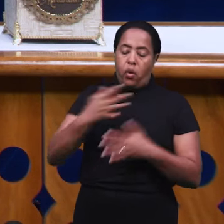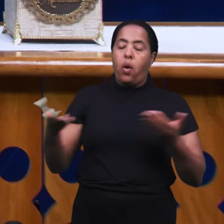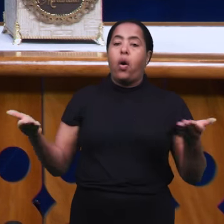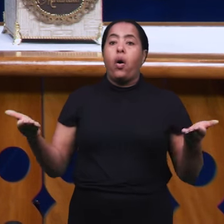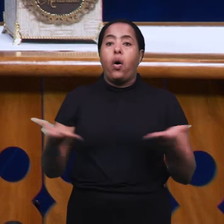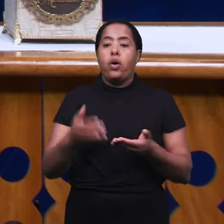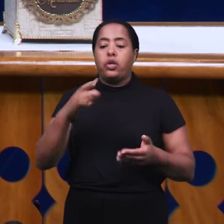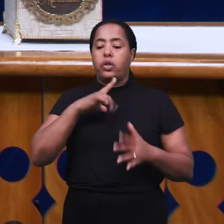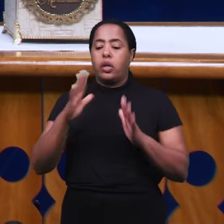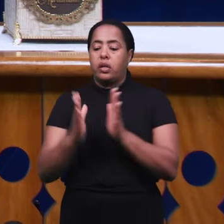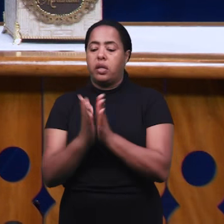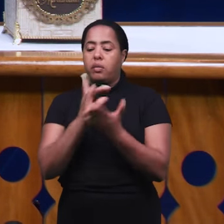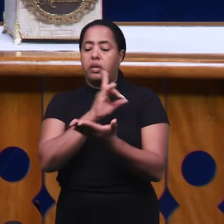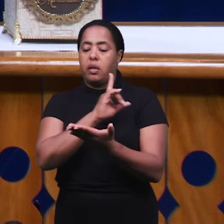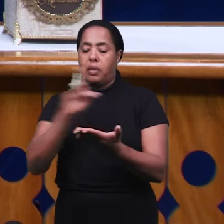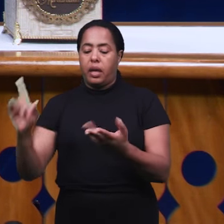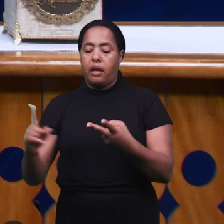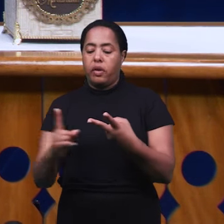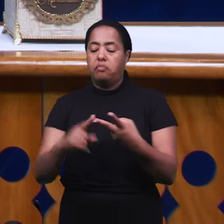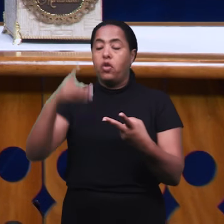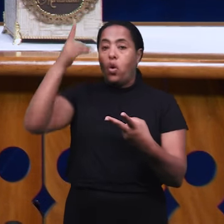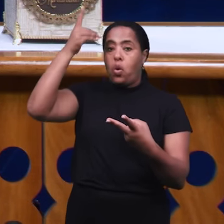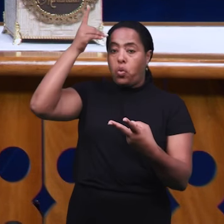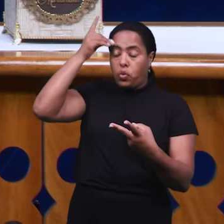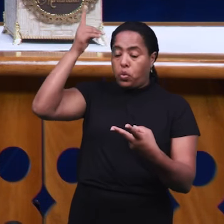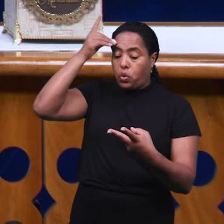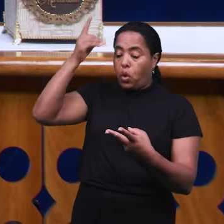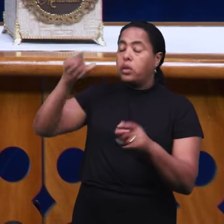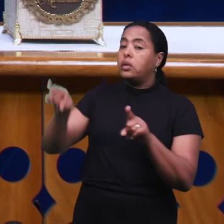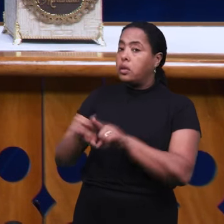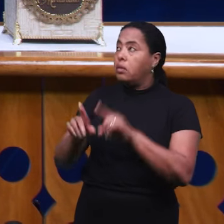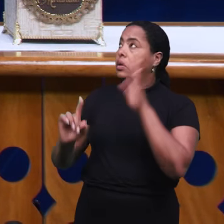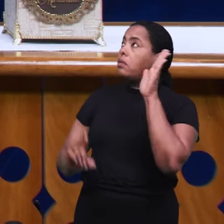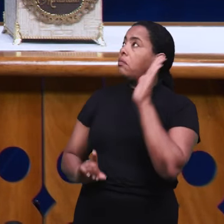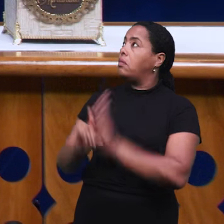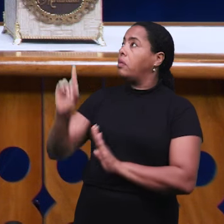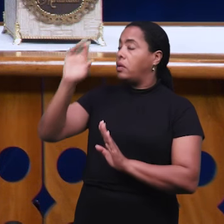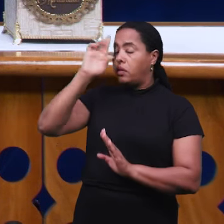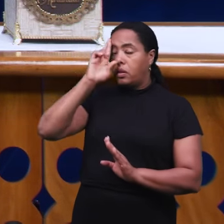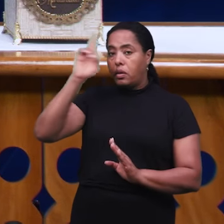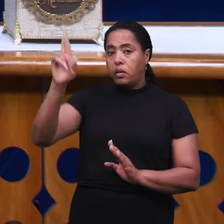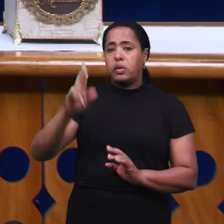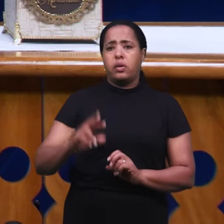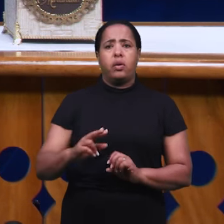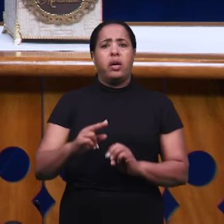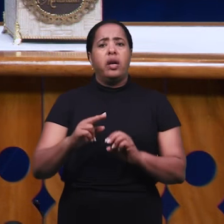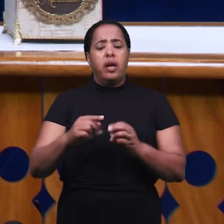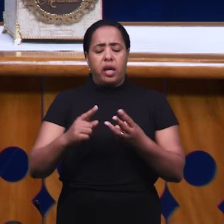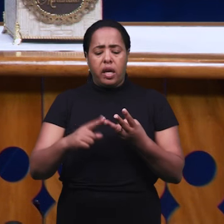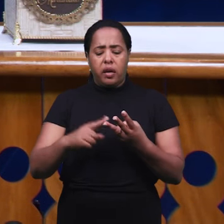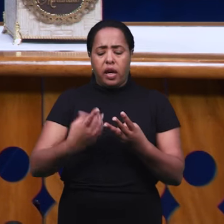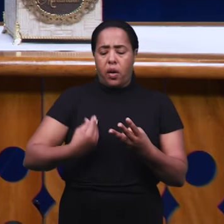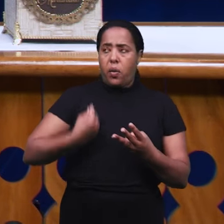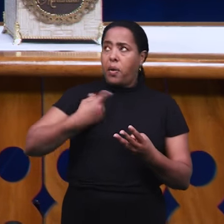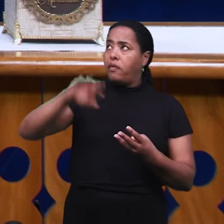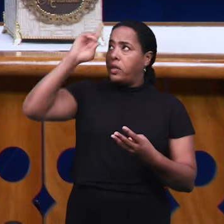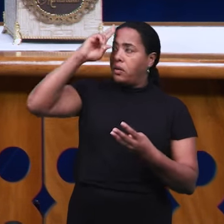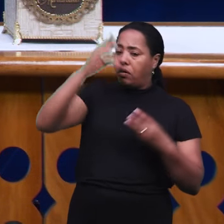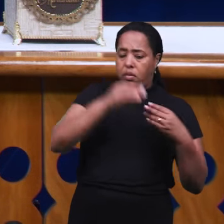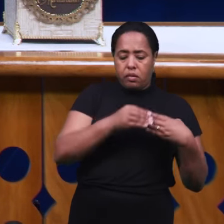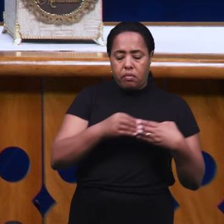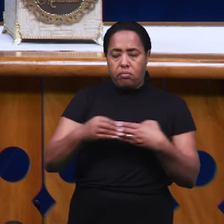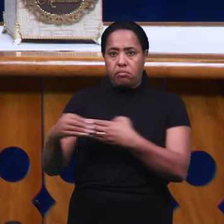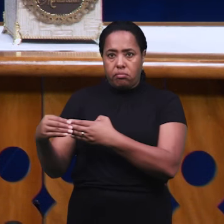palavra e ela tem os dons espirituais para consultar ao Senhor e ter uma vida dirigida pelo